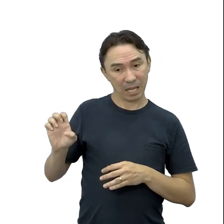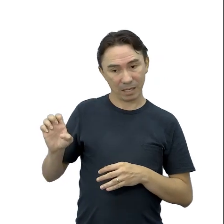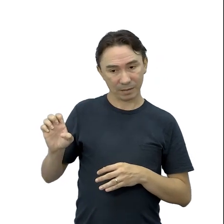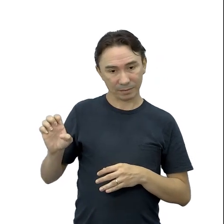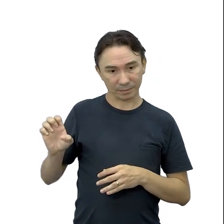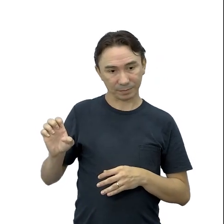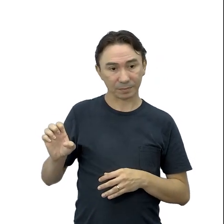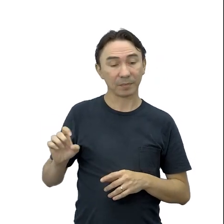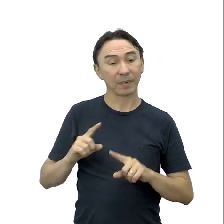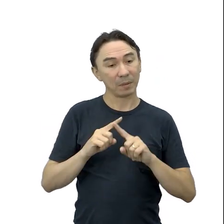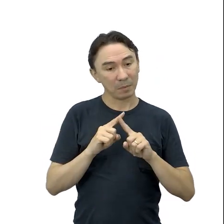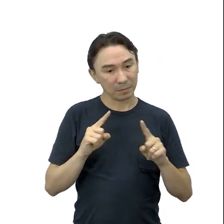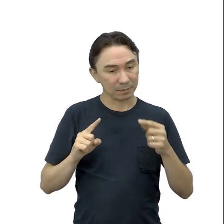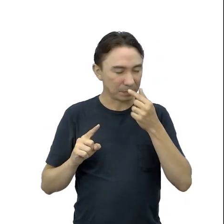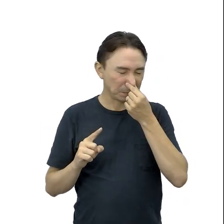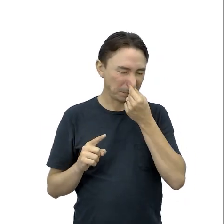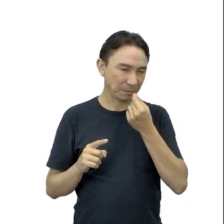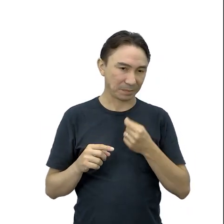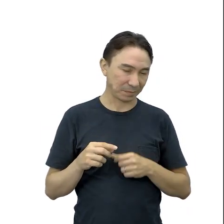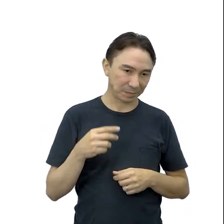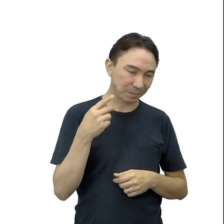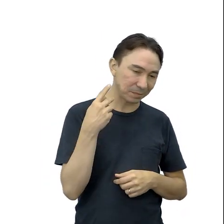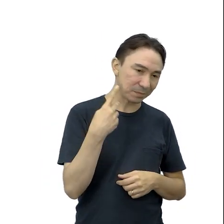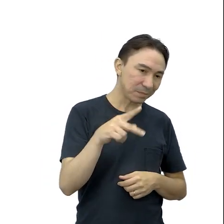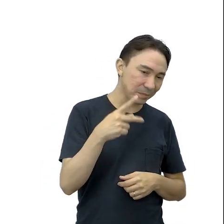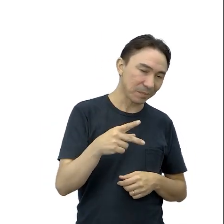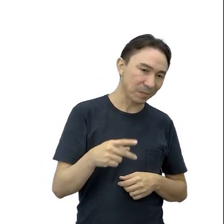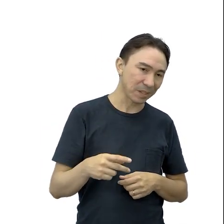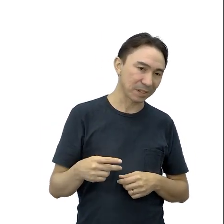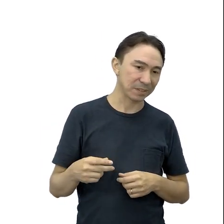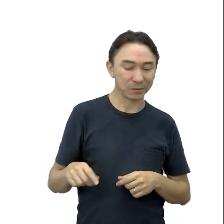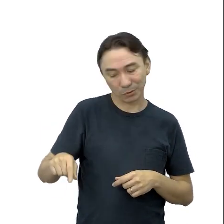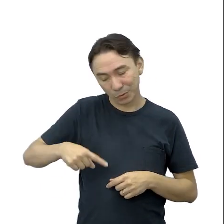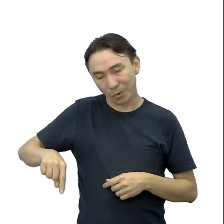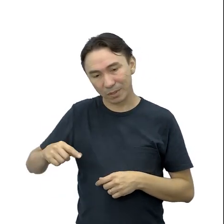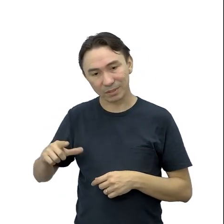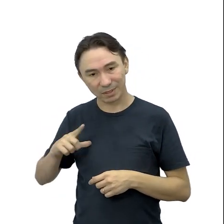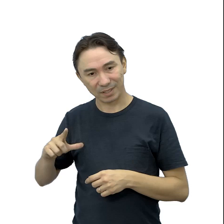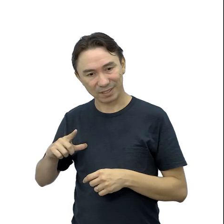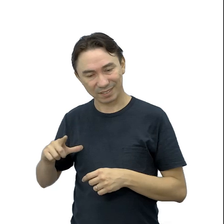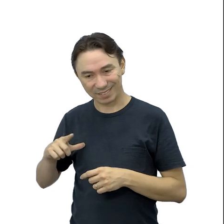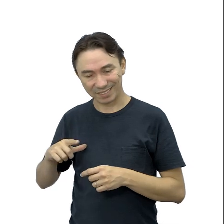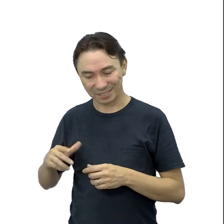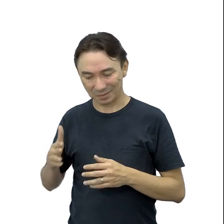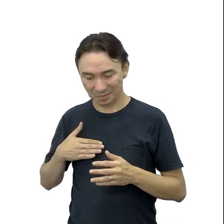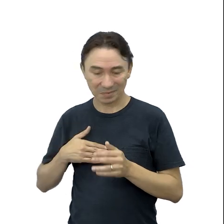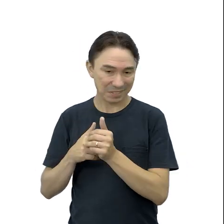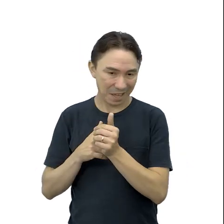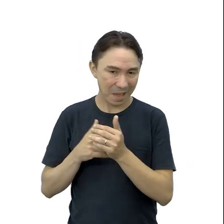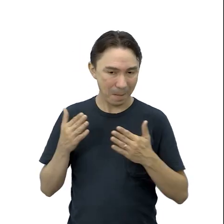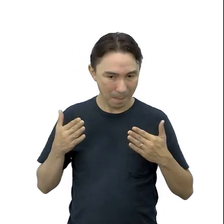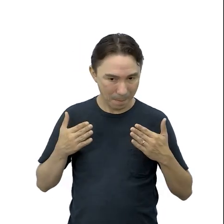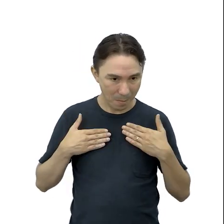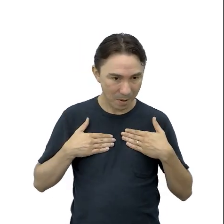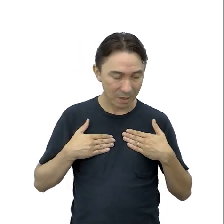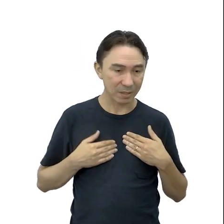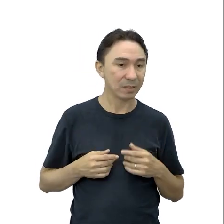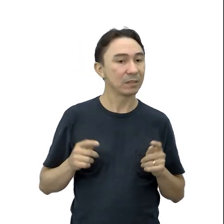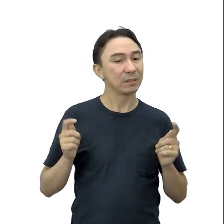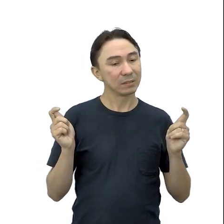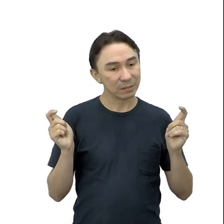vocês abrirem com com as vossas senhas, né, os vossos logins, vocês vão perceber que vocês têm